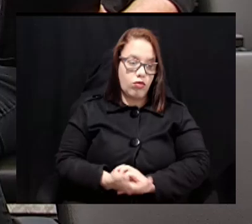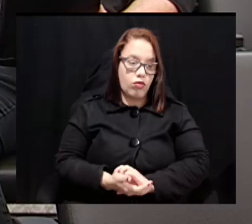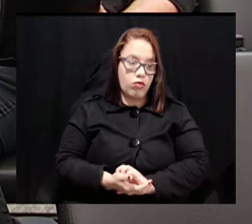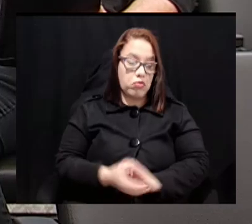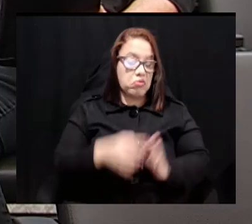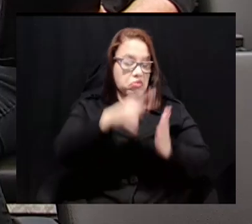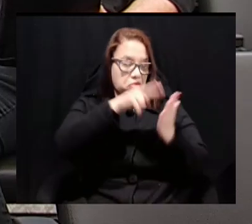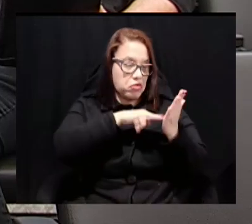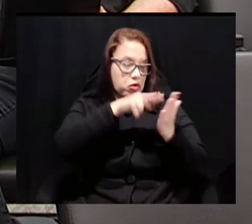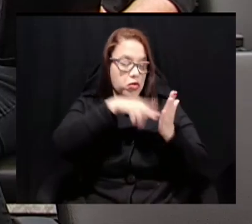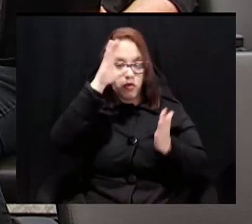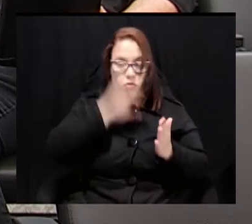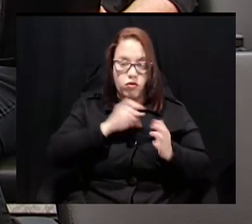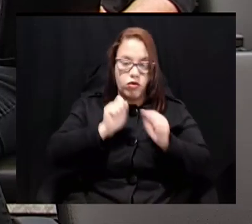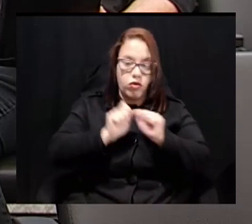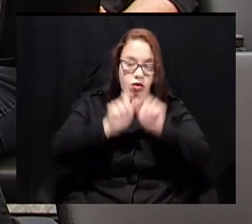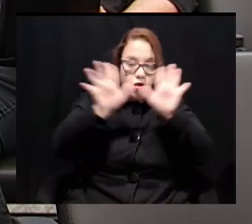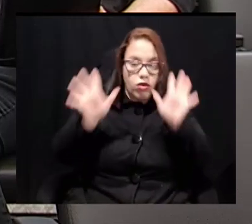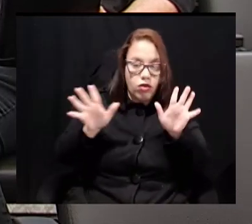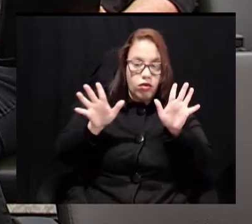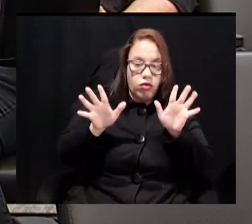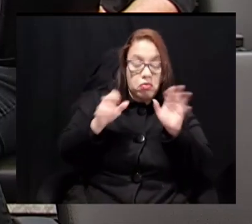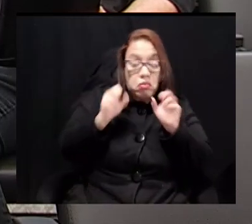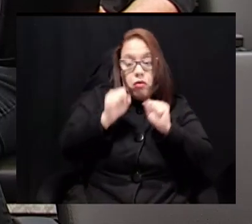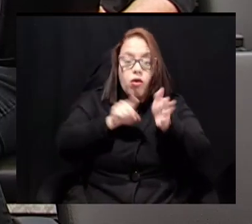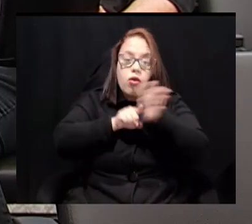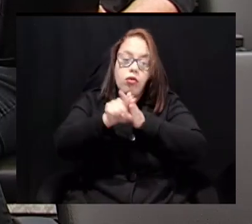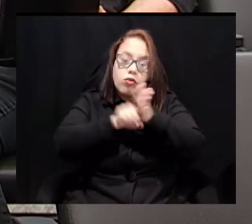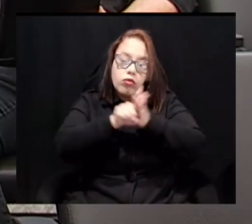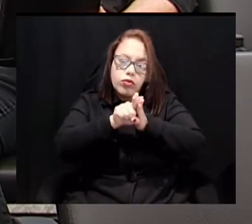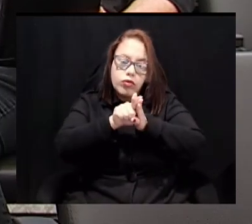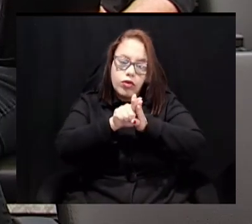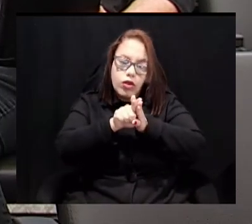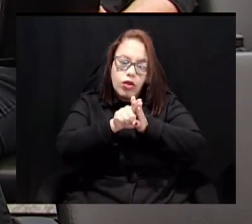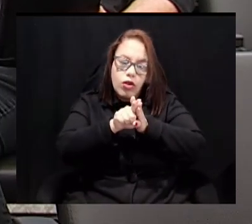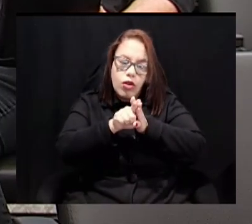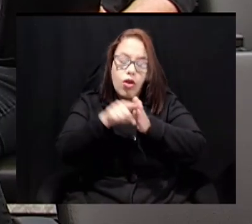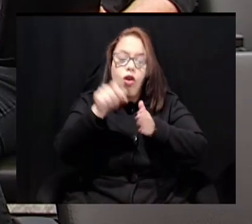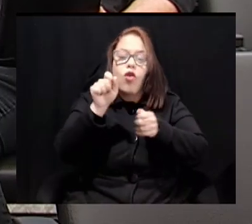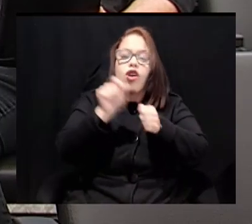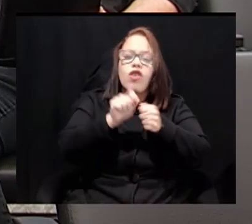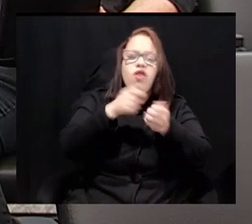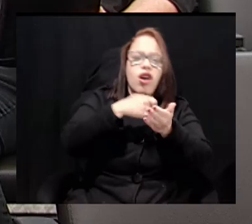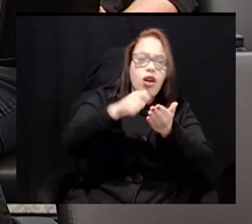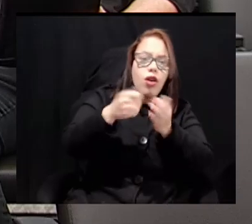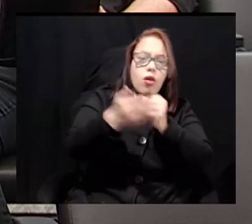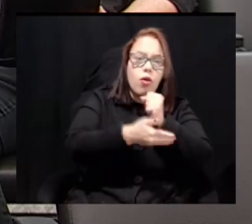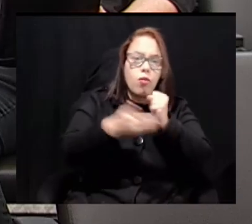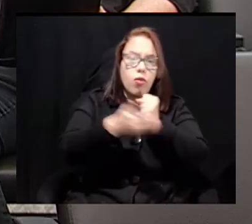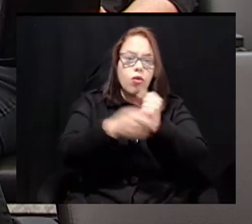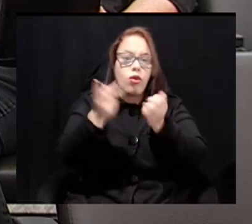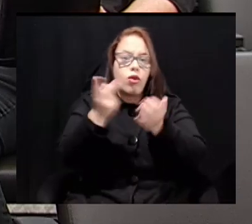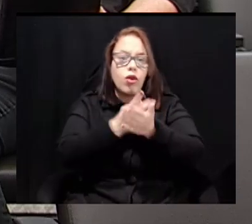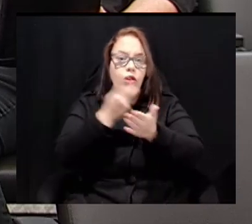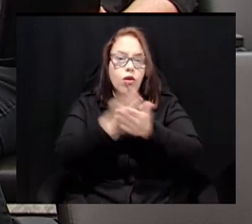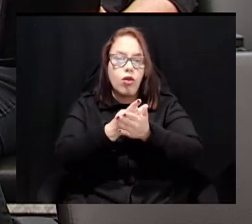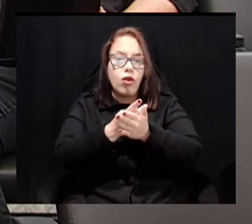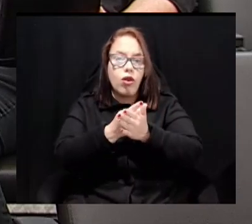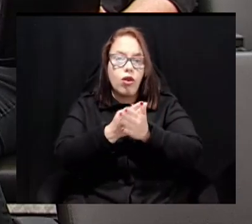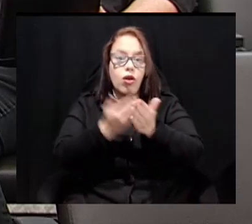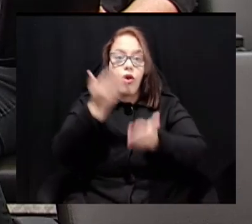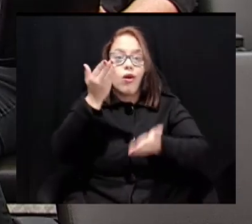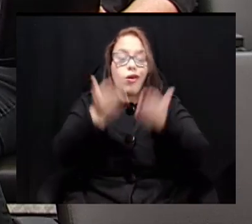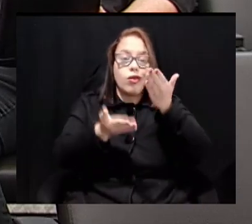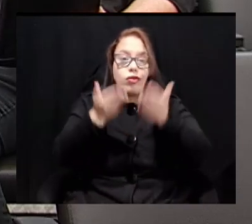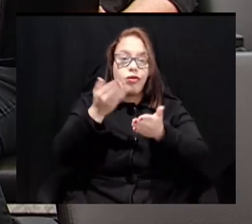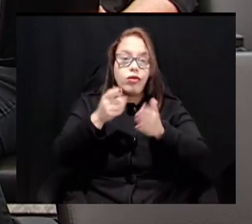mais fácil ele lidar, ele pode até questionar, poxa, você corrigiu a minha tarefa, com base nisso deu errado, mas olha o livro, porque a inteligência